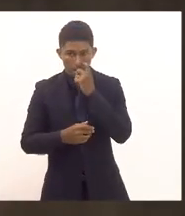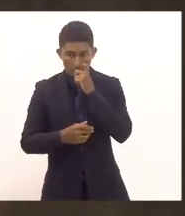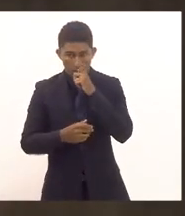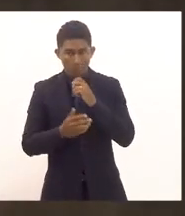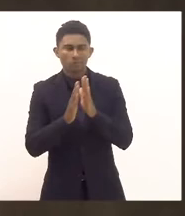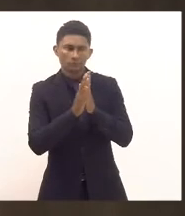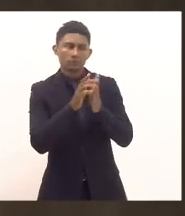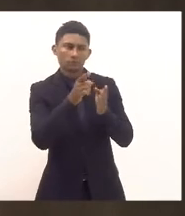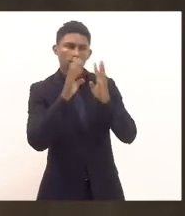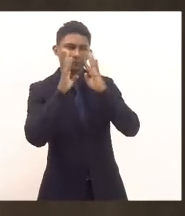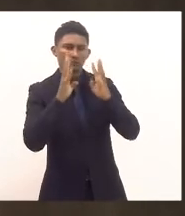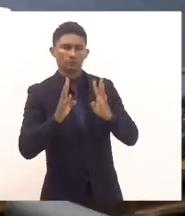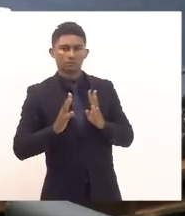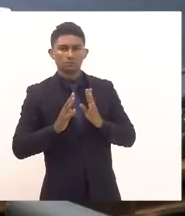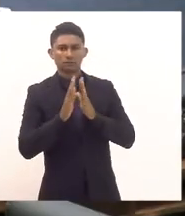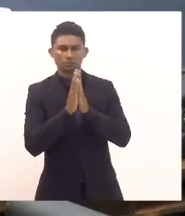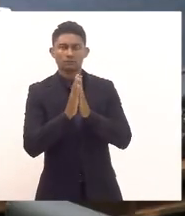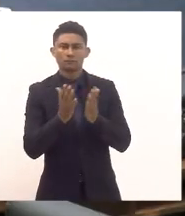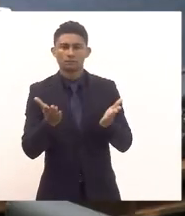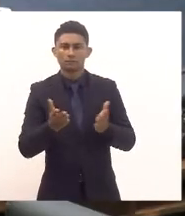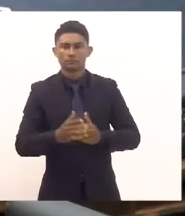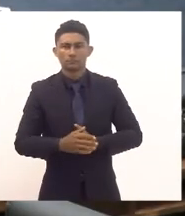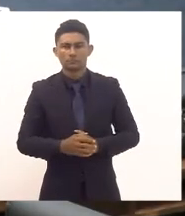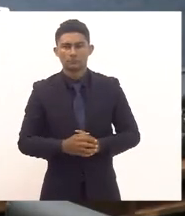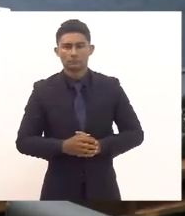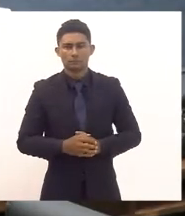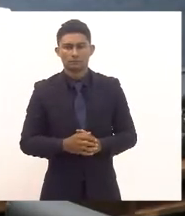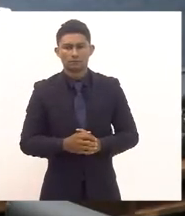pediu um segundo atenção de vossa excelência presente em